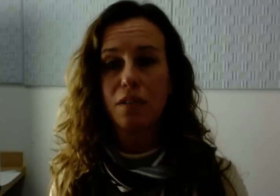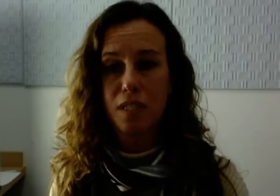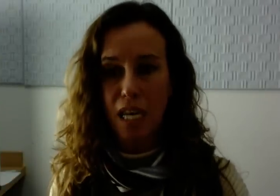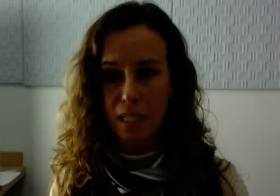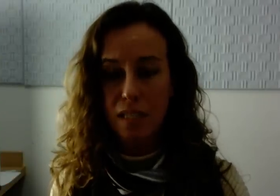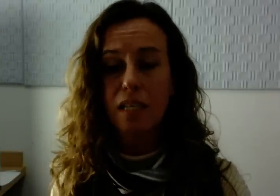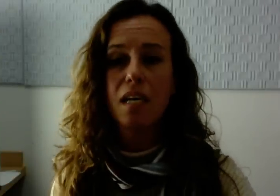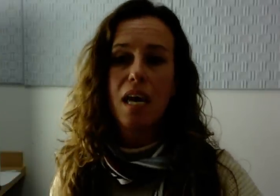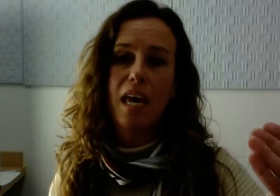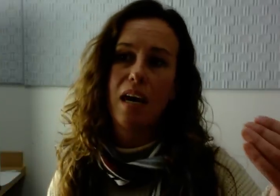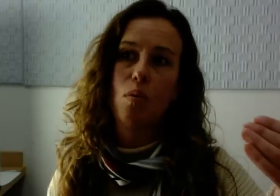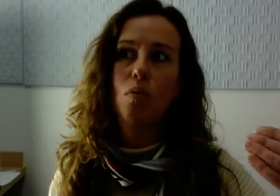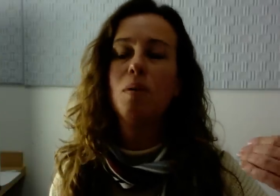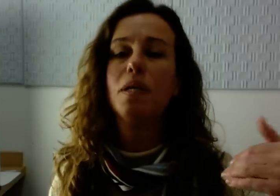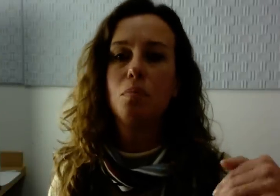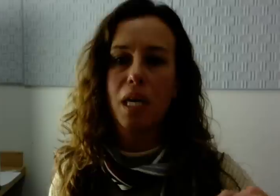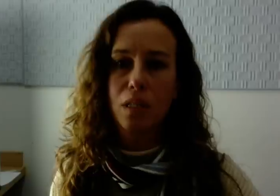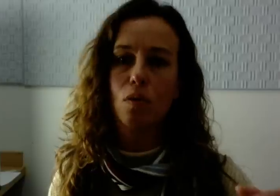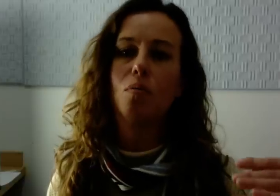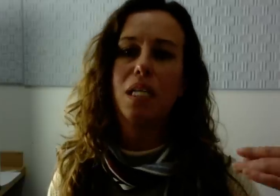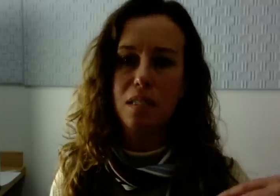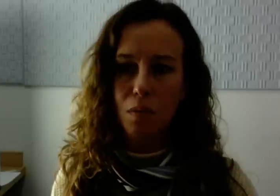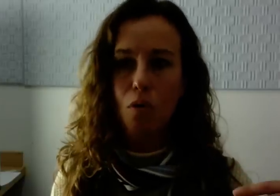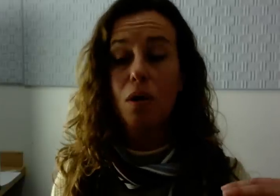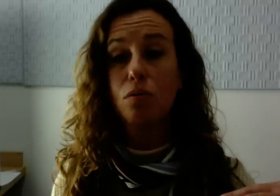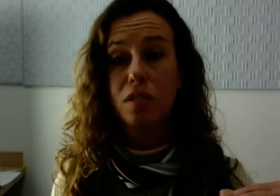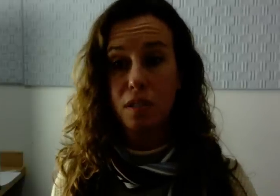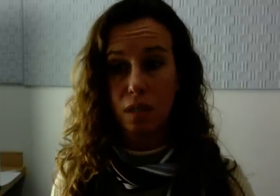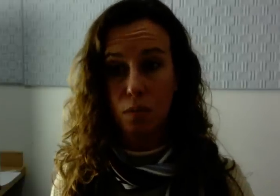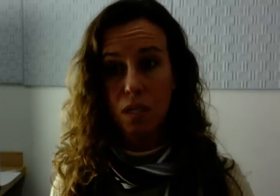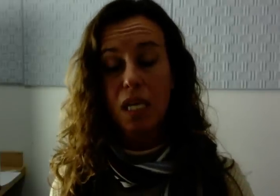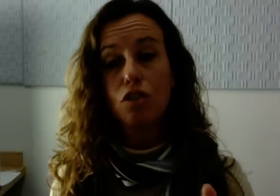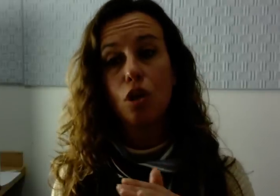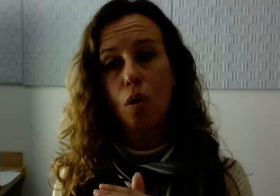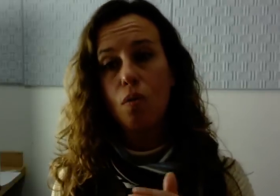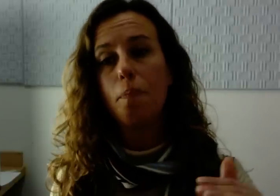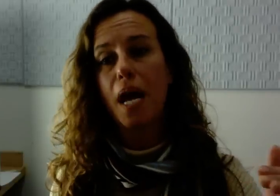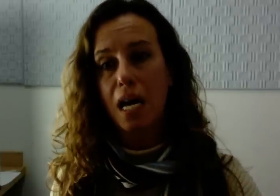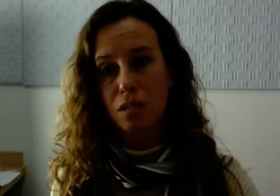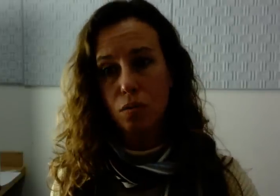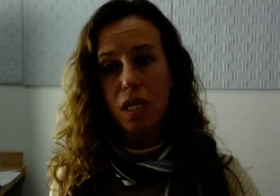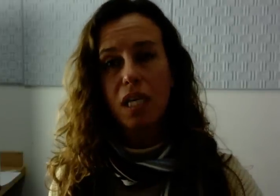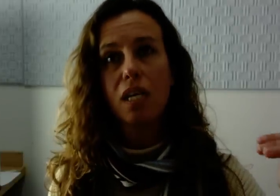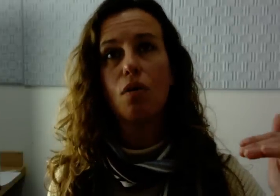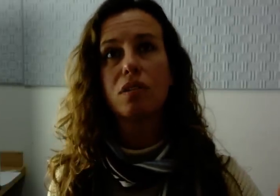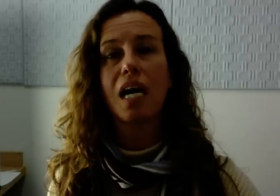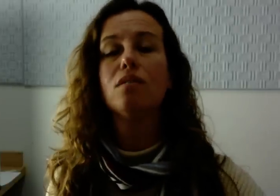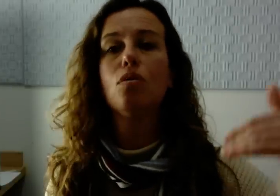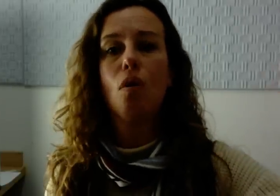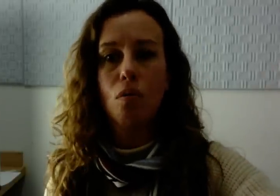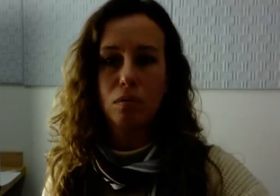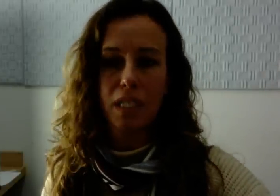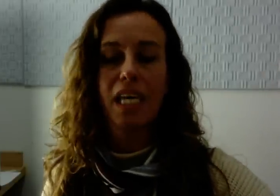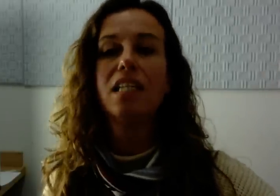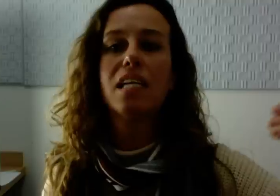viu que a deficiência é algum impedimento alguma lesão alguma condição de longo prazo que em contato